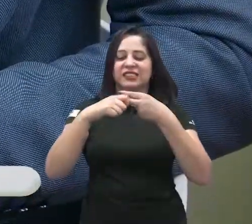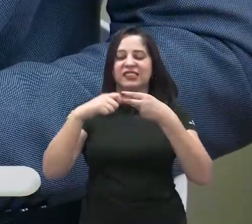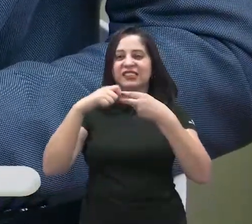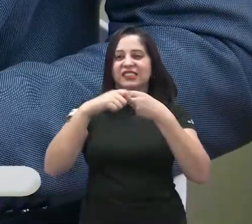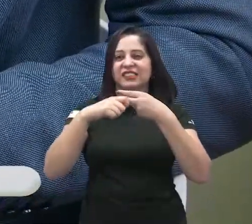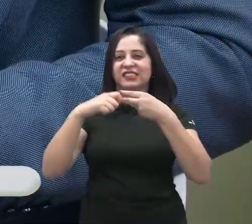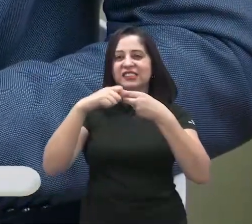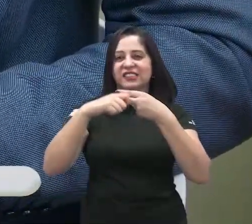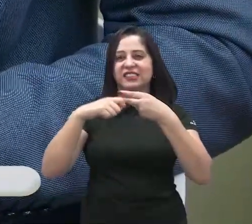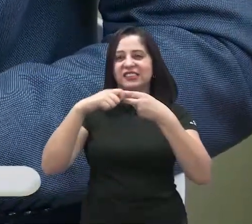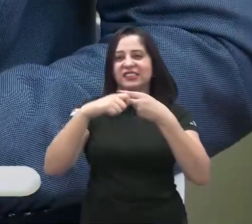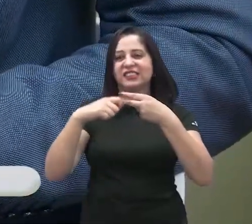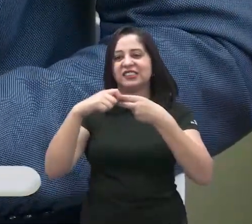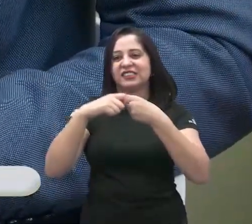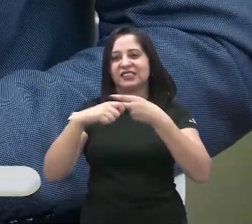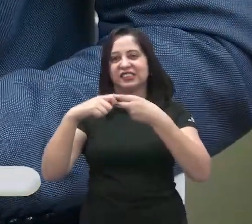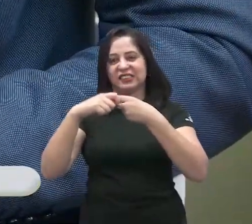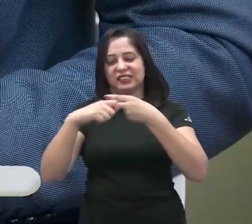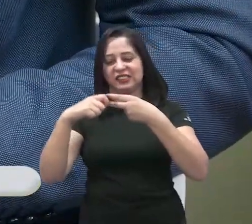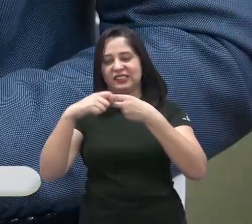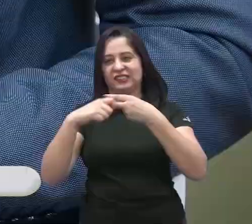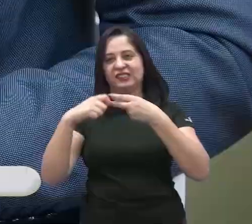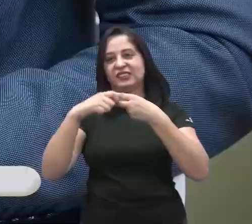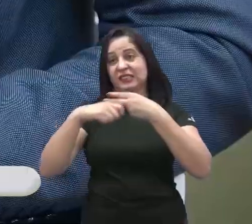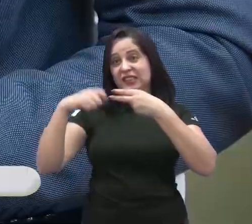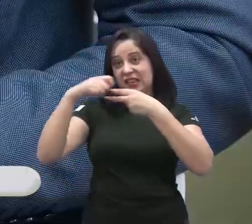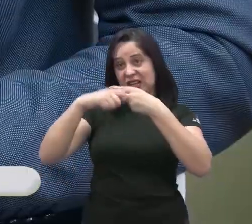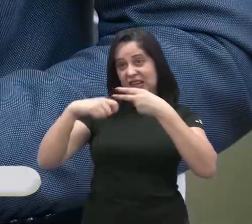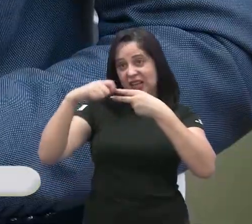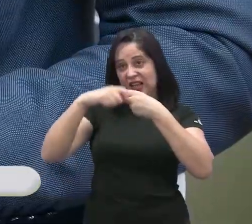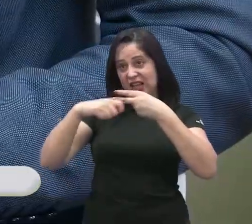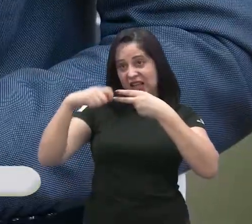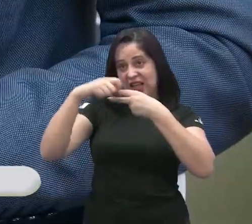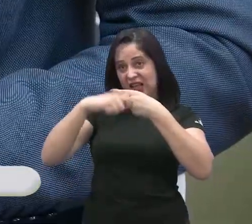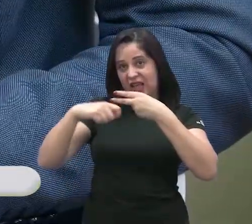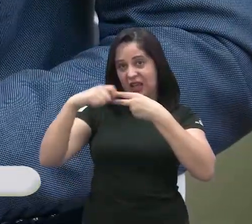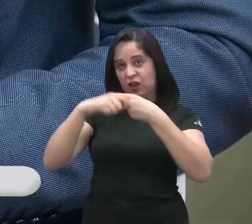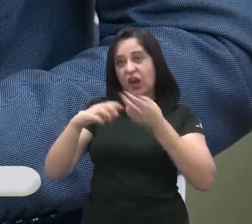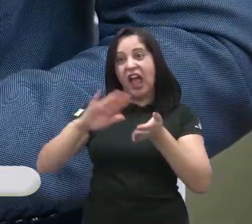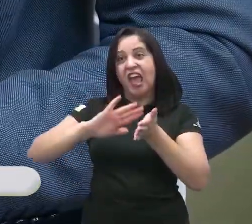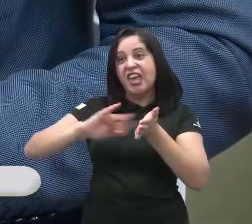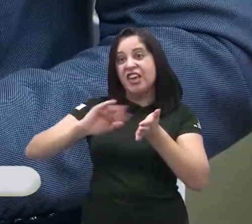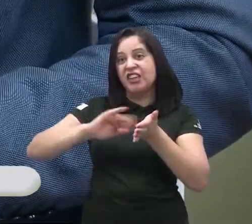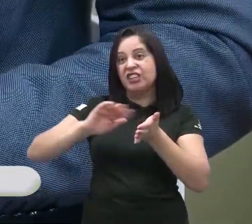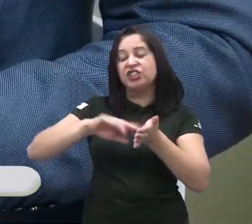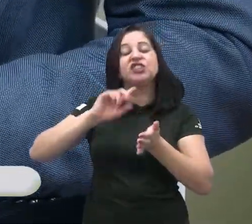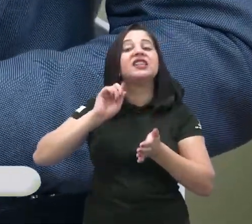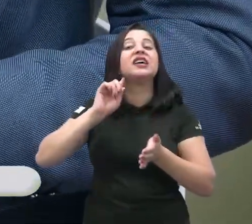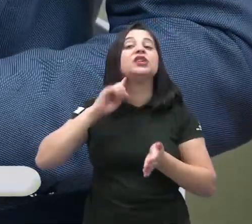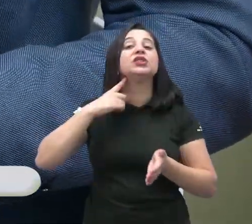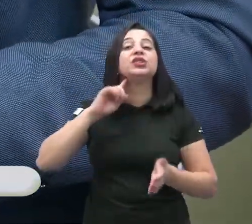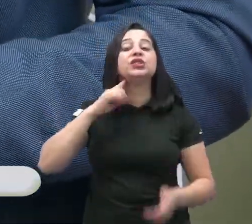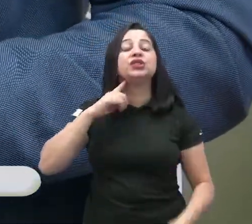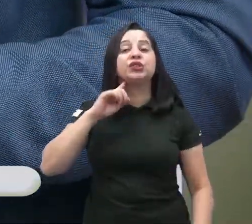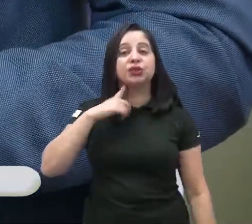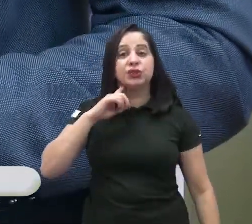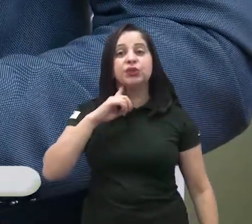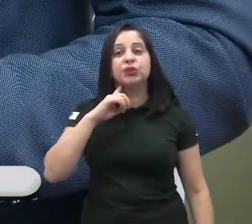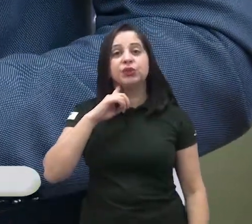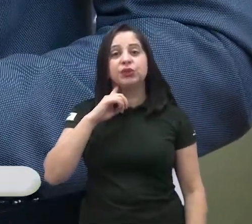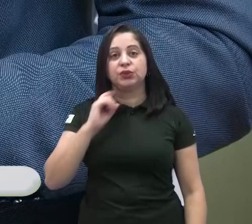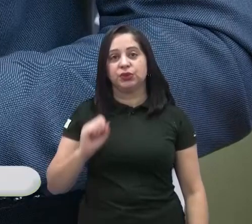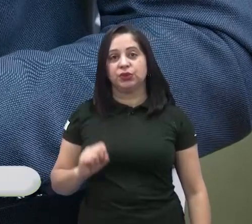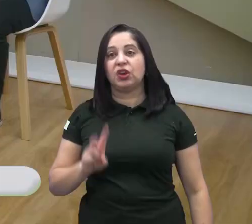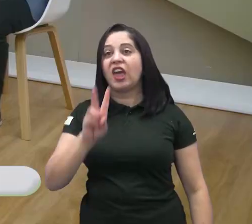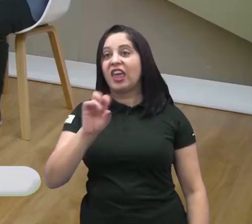a gengiva simultaneamente, porque nós vamos estar removendo qualquer resíduo alimentar nos dentes e vamos estar massageando a